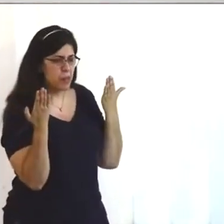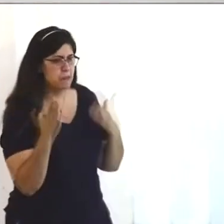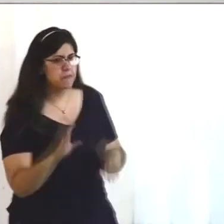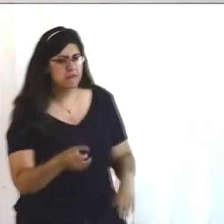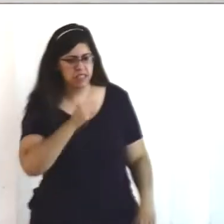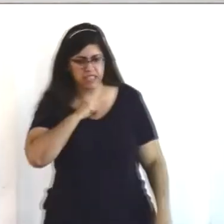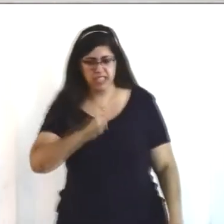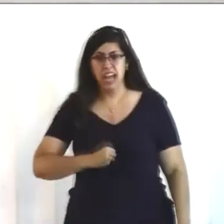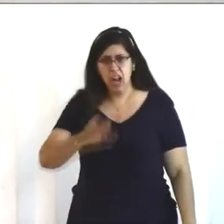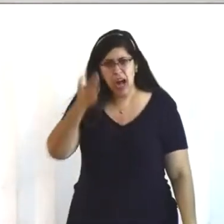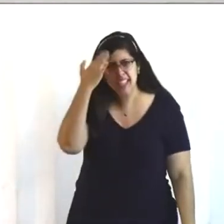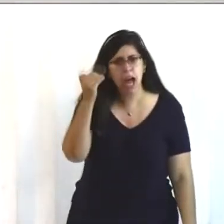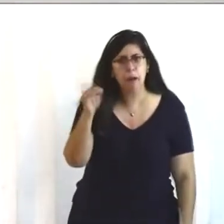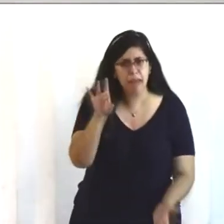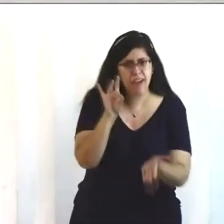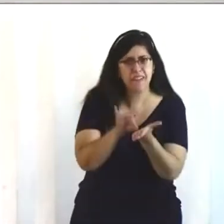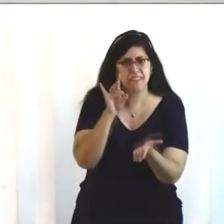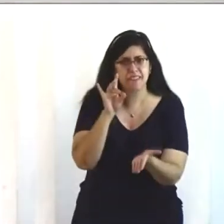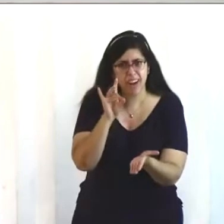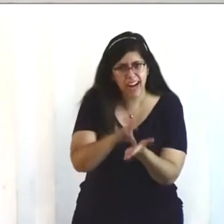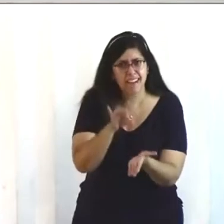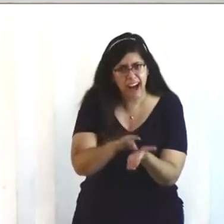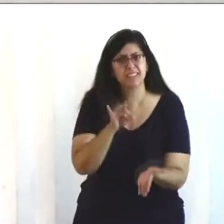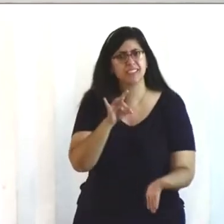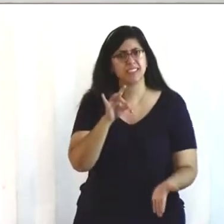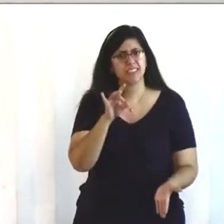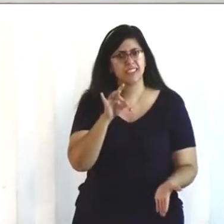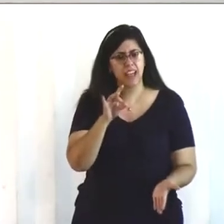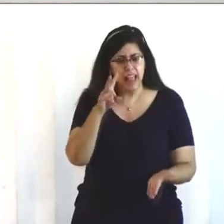Nós temos um outro exemplo no Novo Testamento.